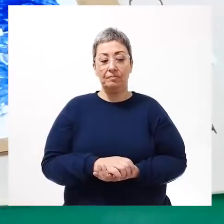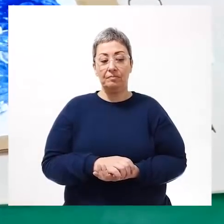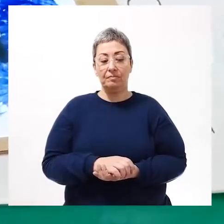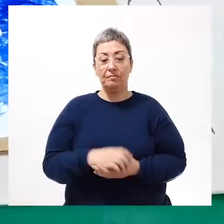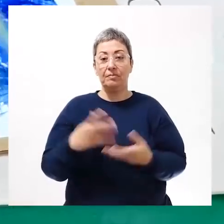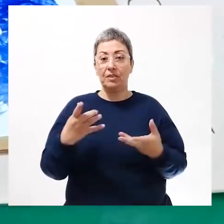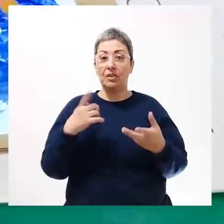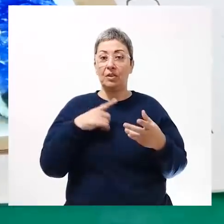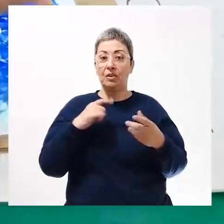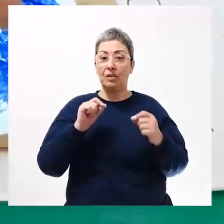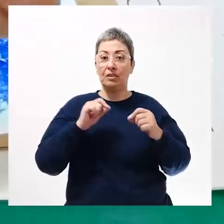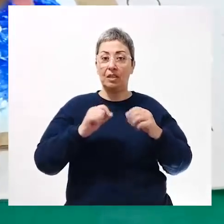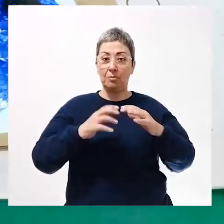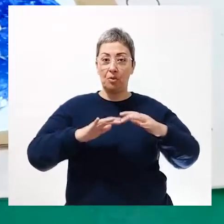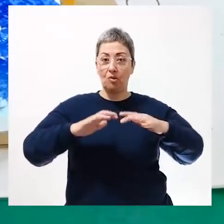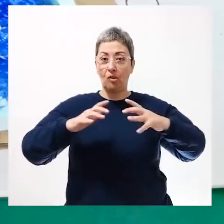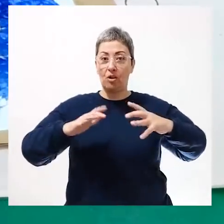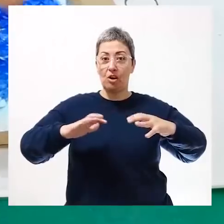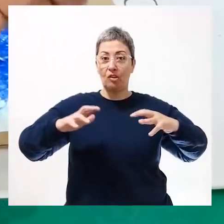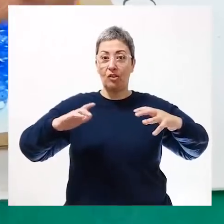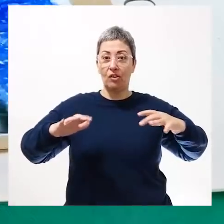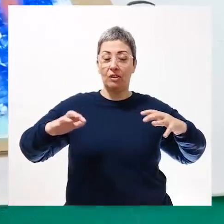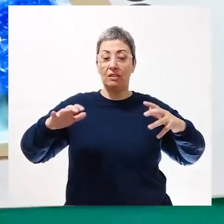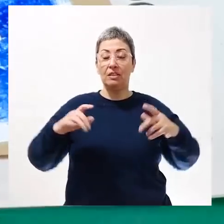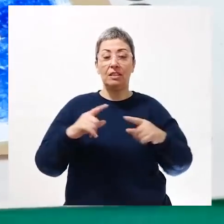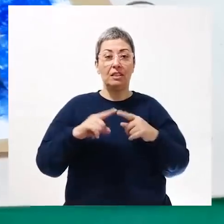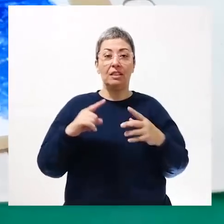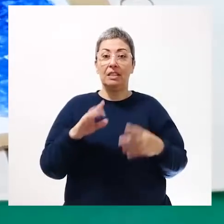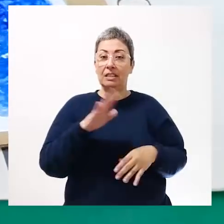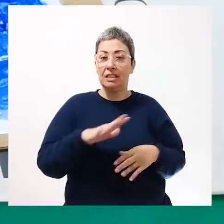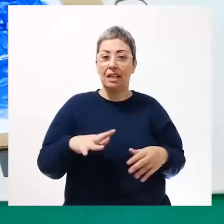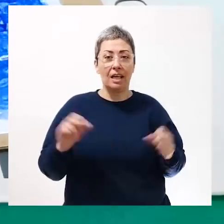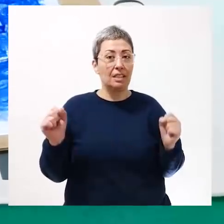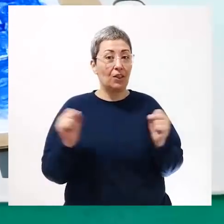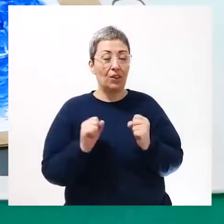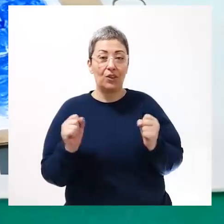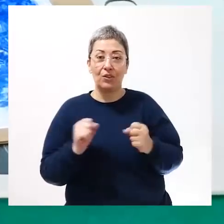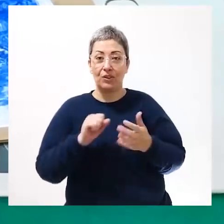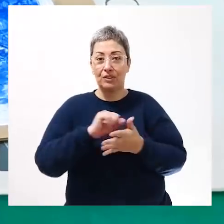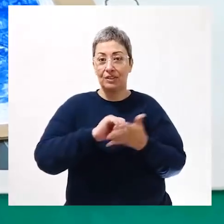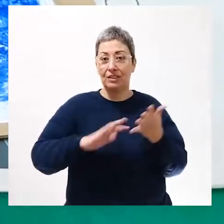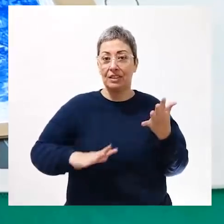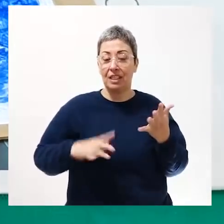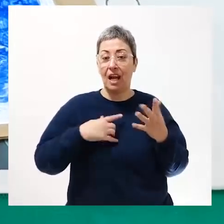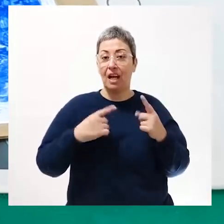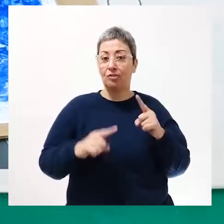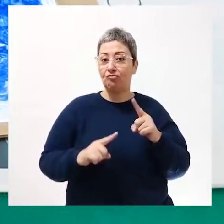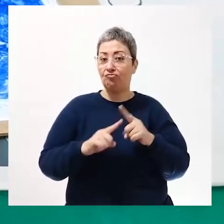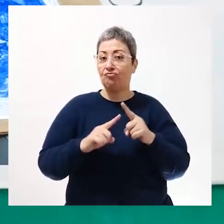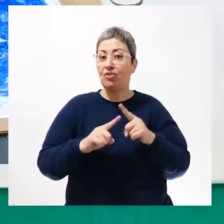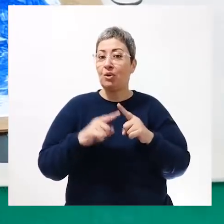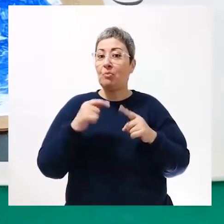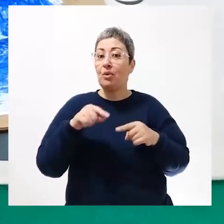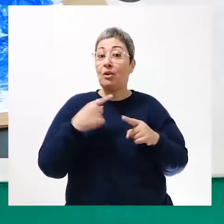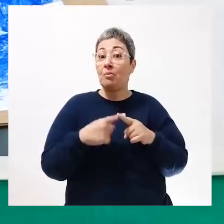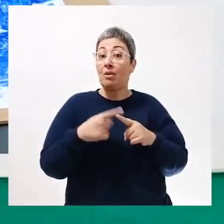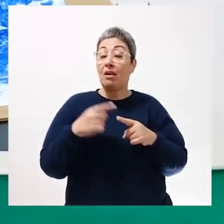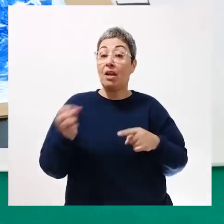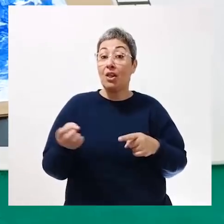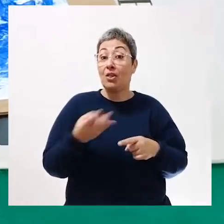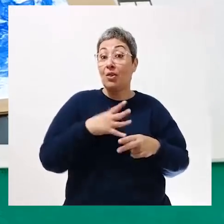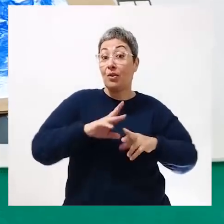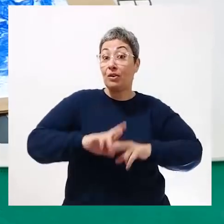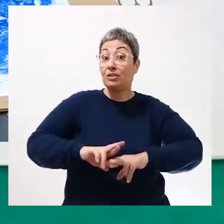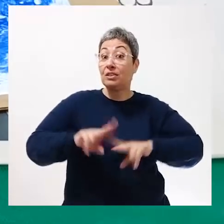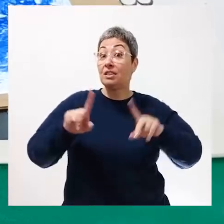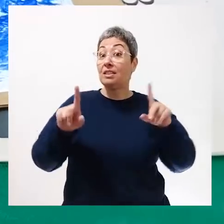Deixa. Ela fica com relevo. A criança adora esse tipo de atividade. Que para eles fica uma novidade,